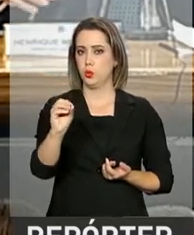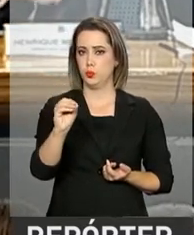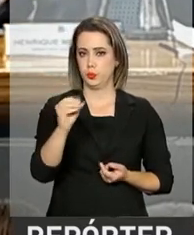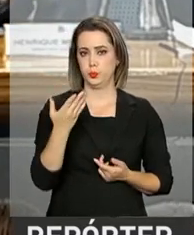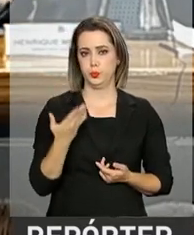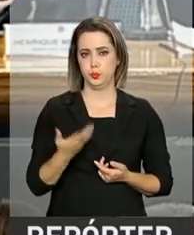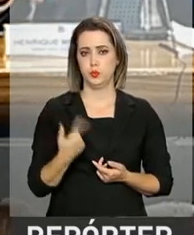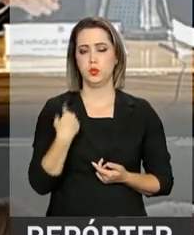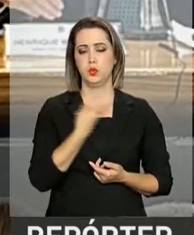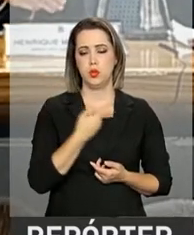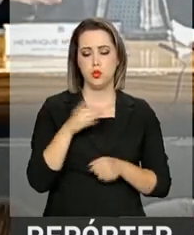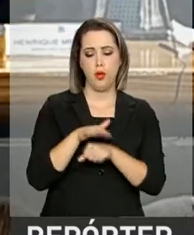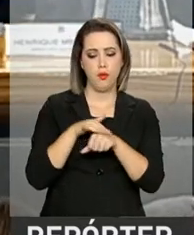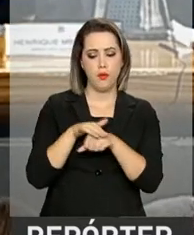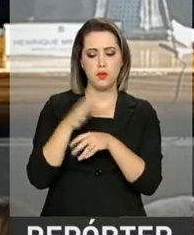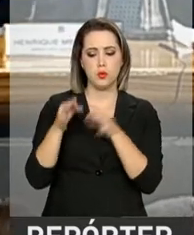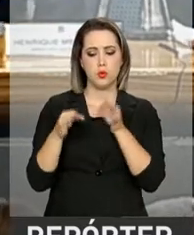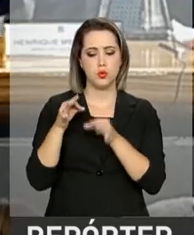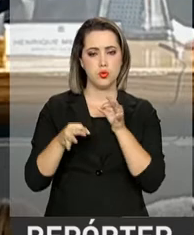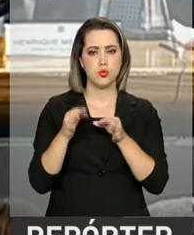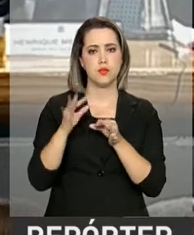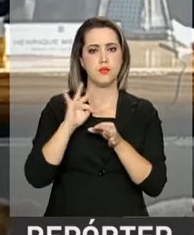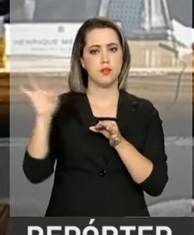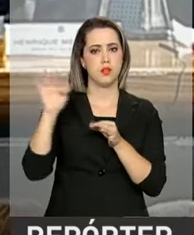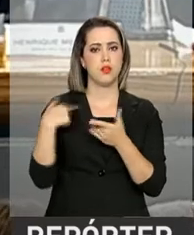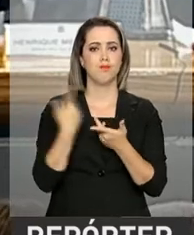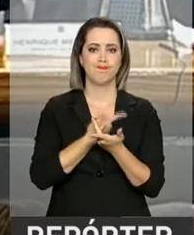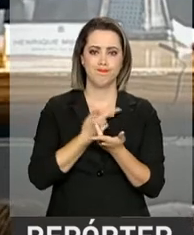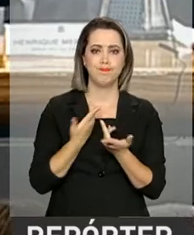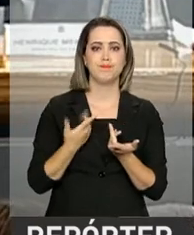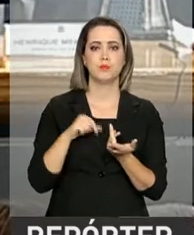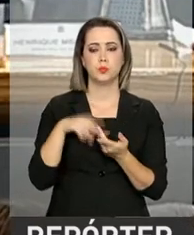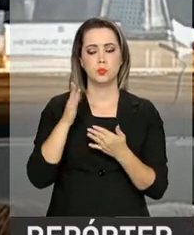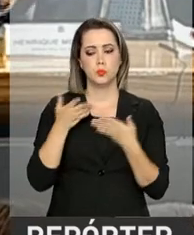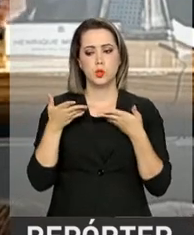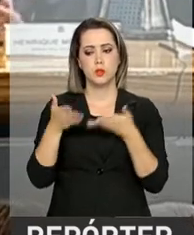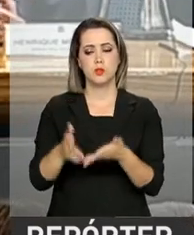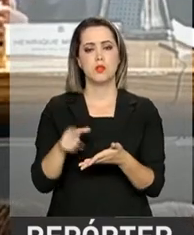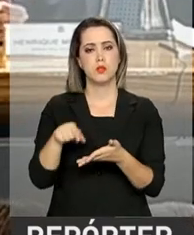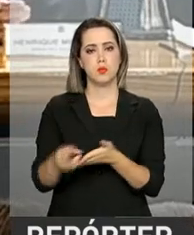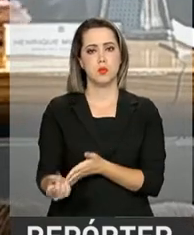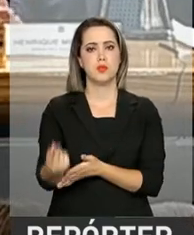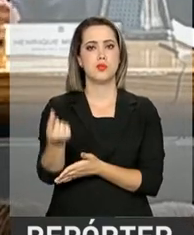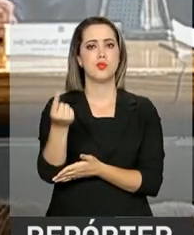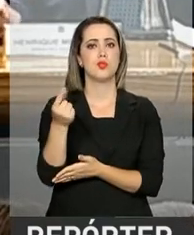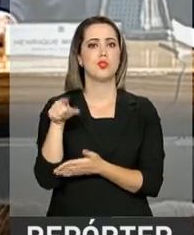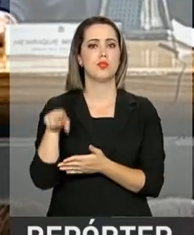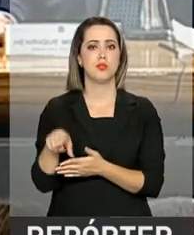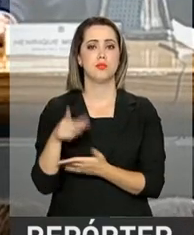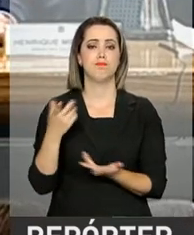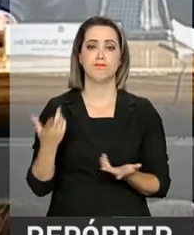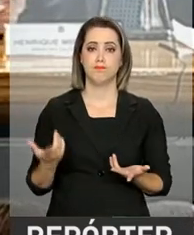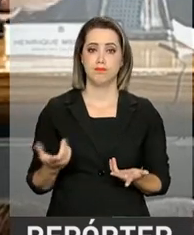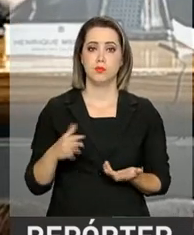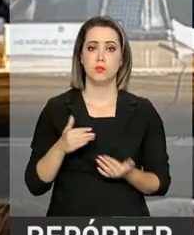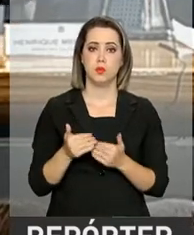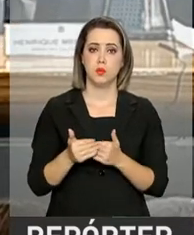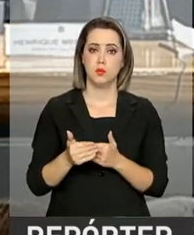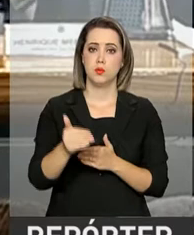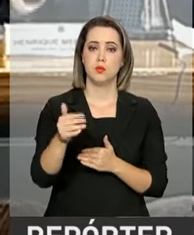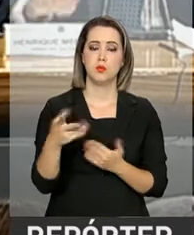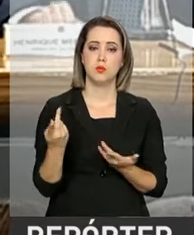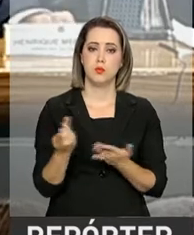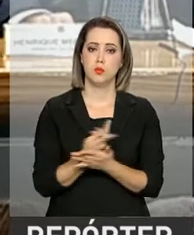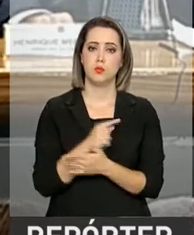e atleta é importante que nós tenhamos acesso a esses recursos durante o correr